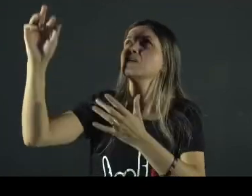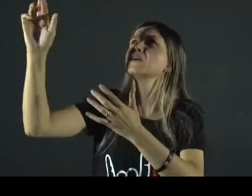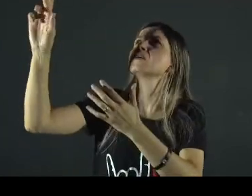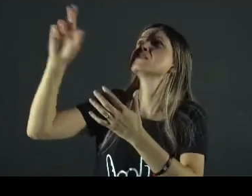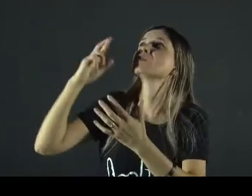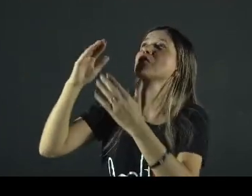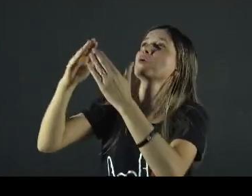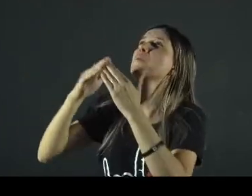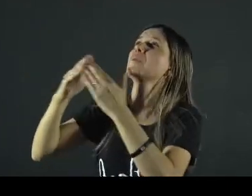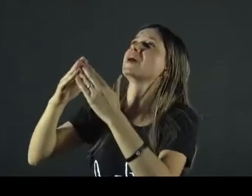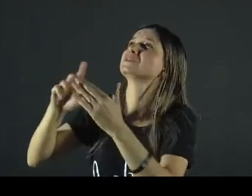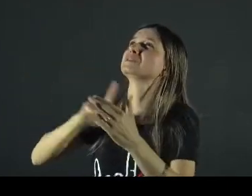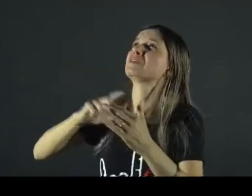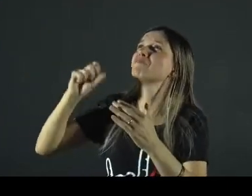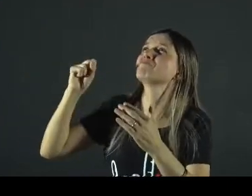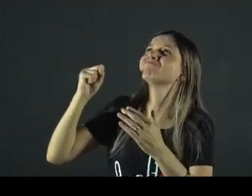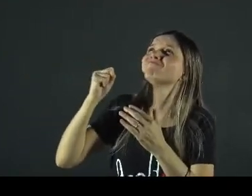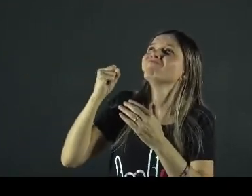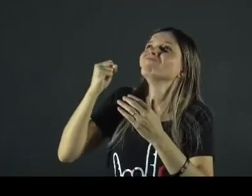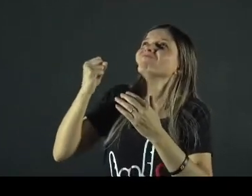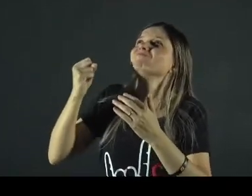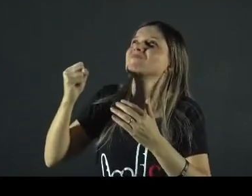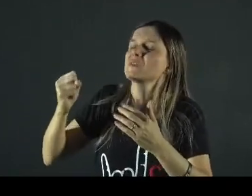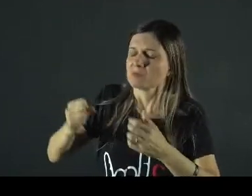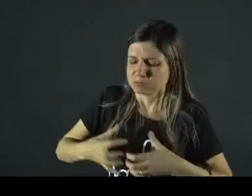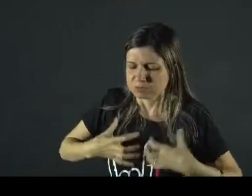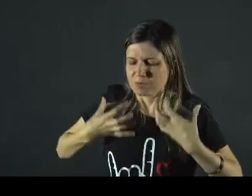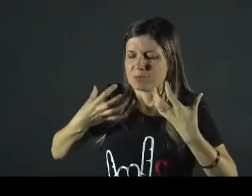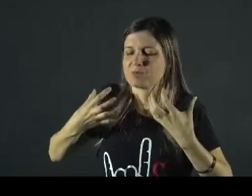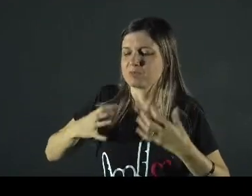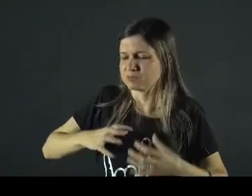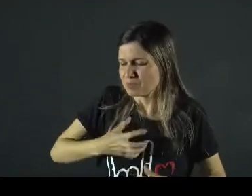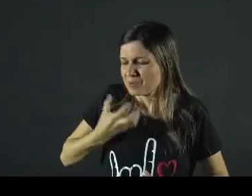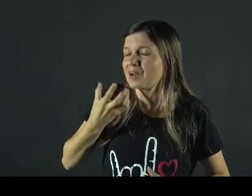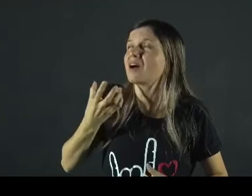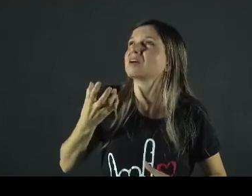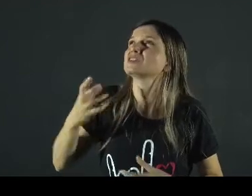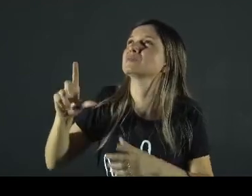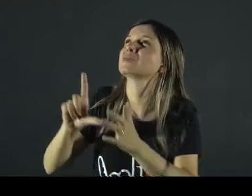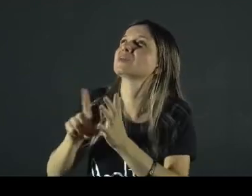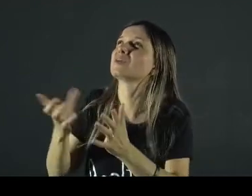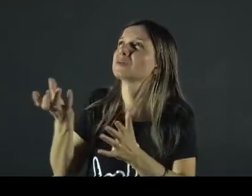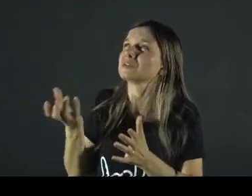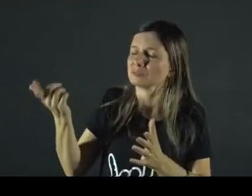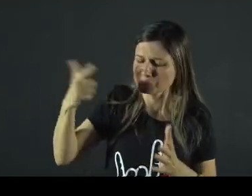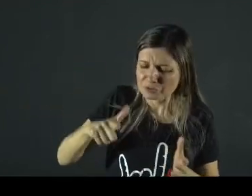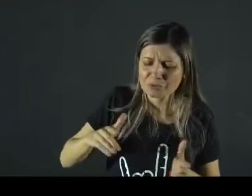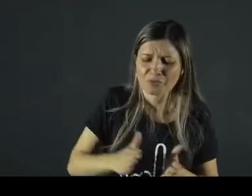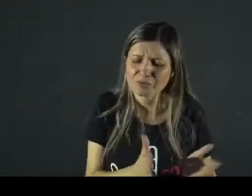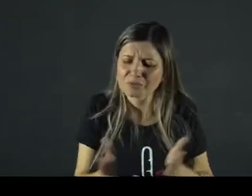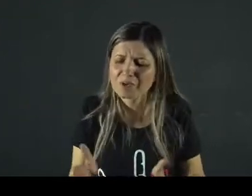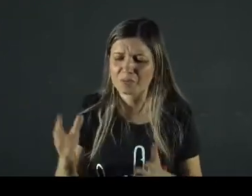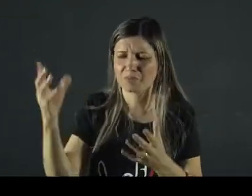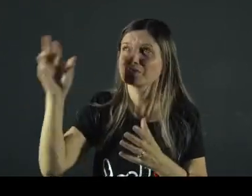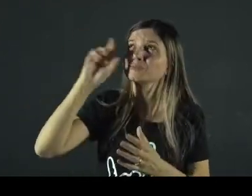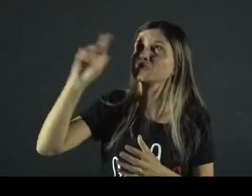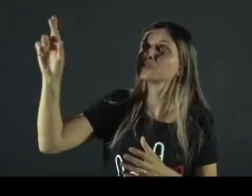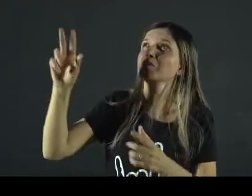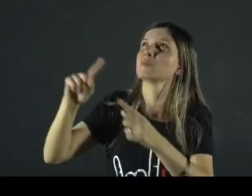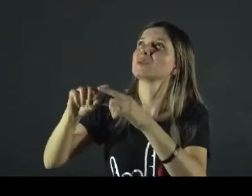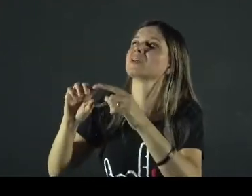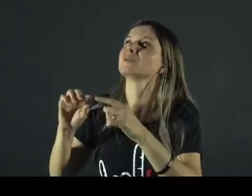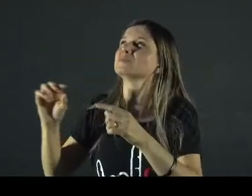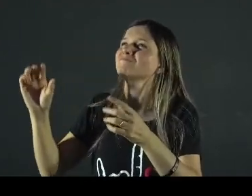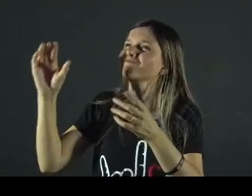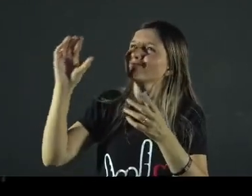fortaleça eles que estão, esses que estão voltando hoje para os teus caminhos, que estão reconciliando contigo,